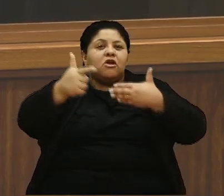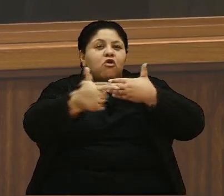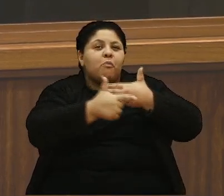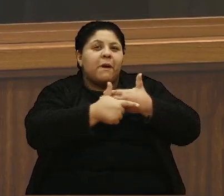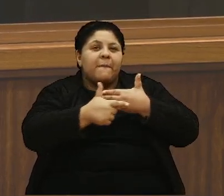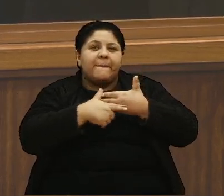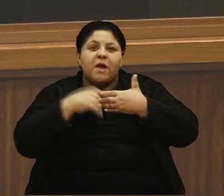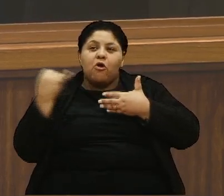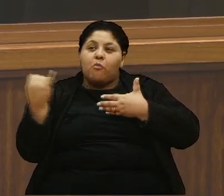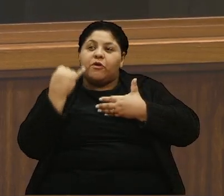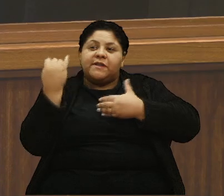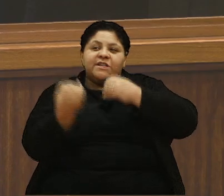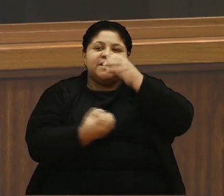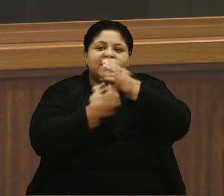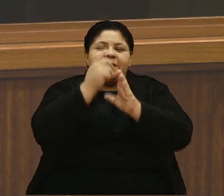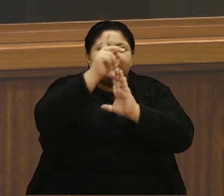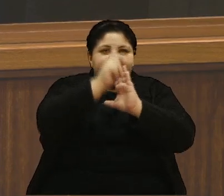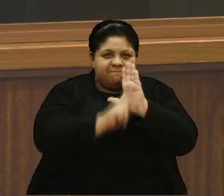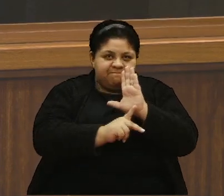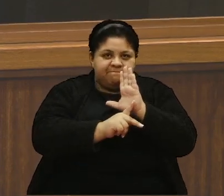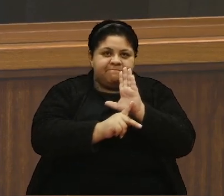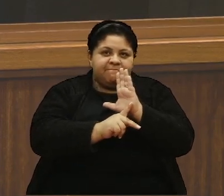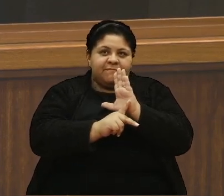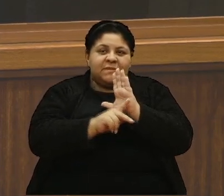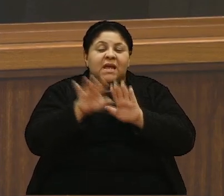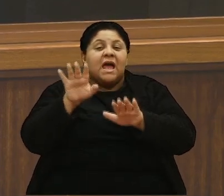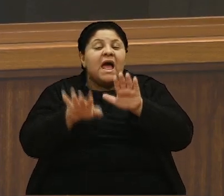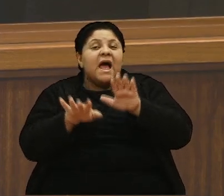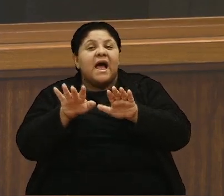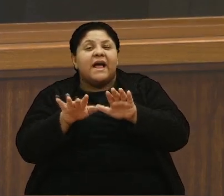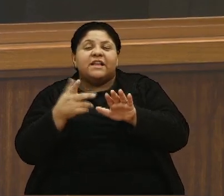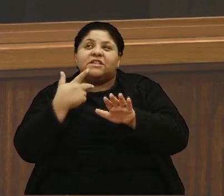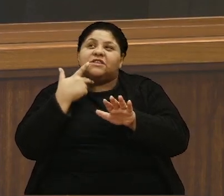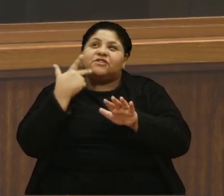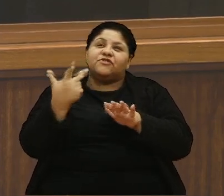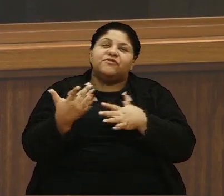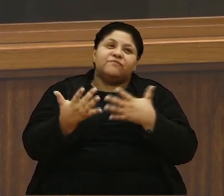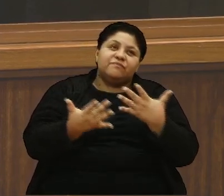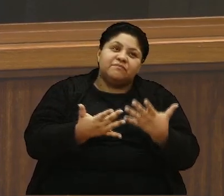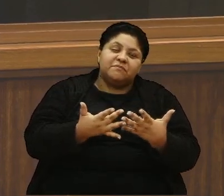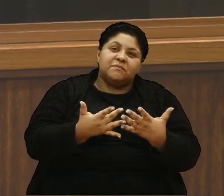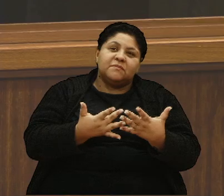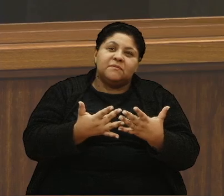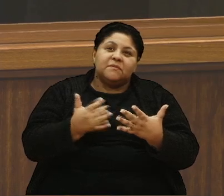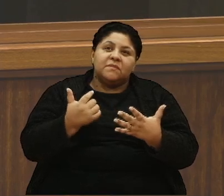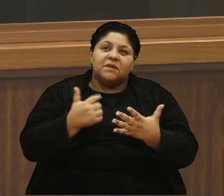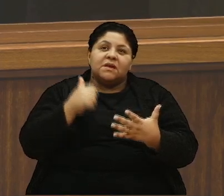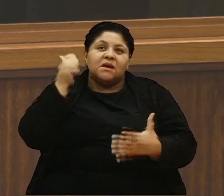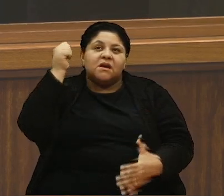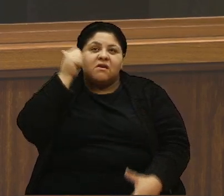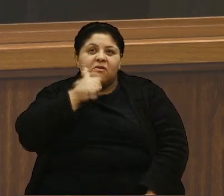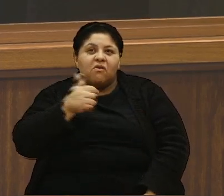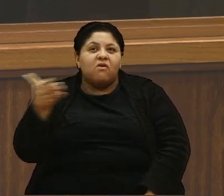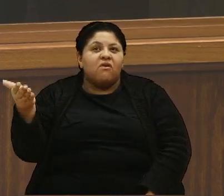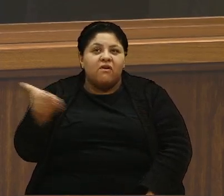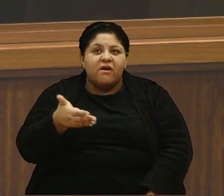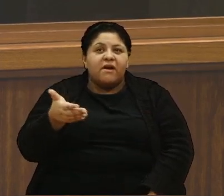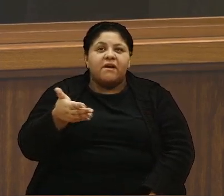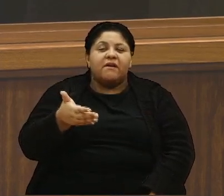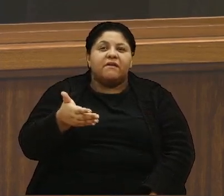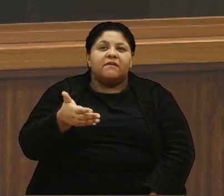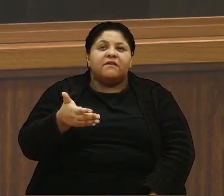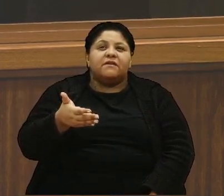expressa nele. E é um projeto, às vezes a gente fala, né, o quanto as mulheres estão